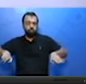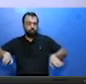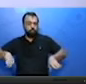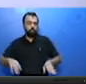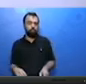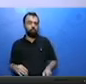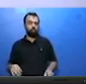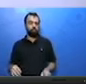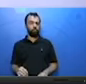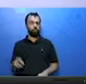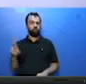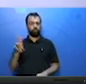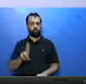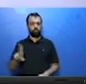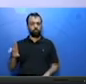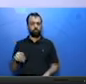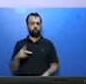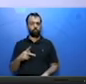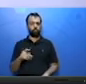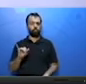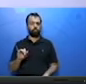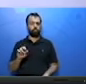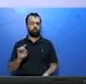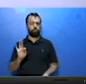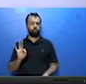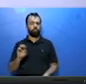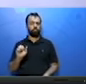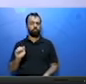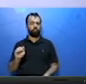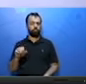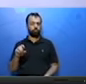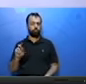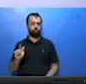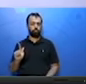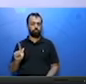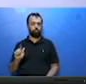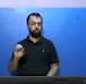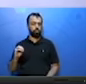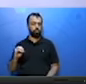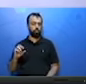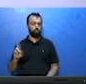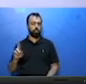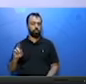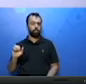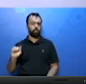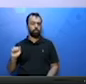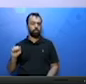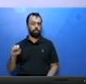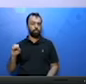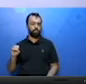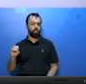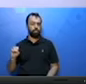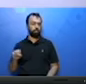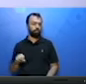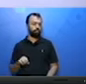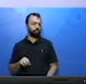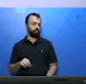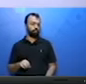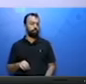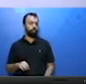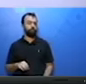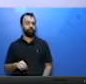de Pitágoras. Tá? Então aqui vai ser x ao quadrado, primeiro, porque ele é hipotenusa, é igual a 6